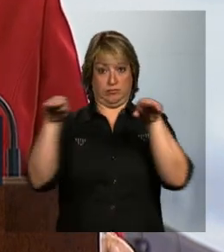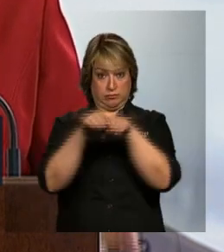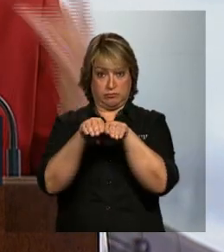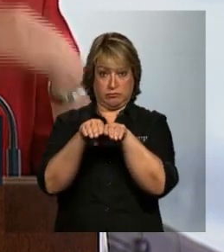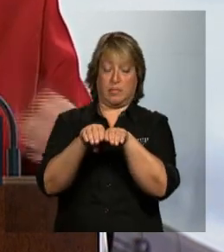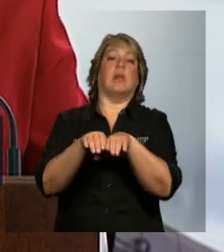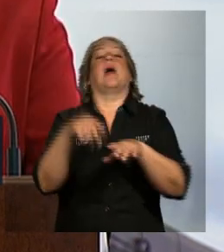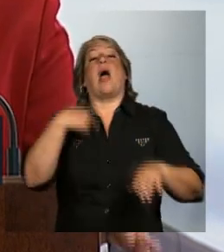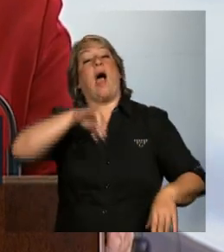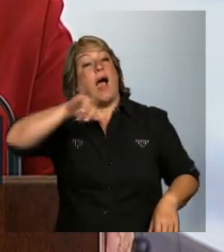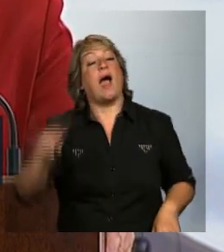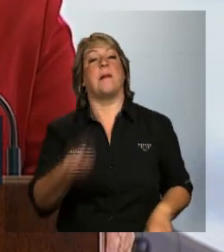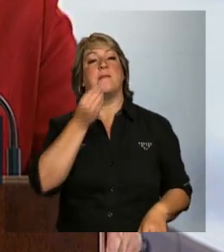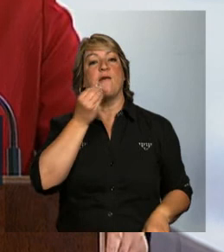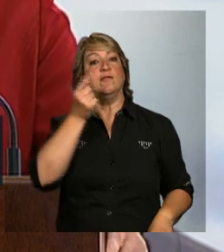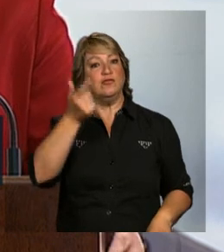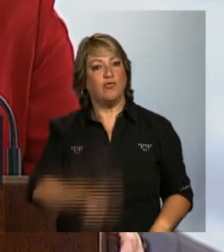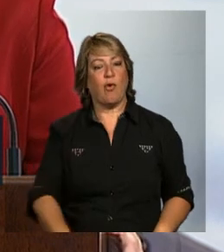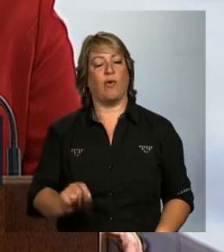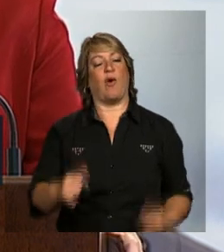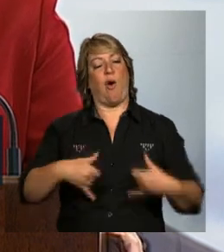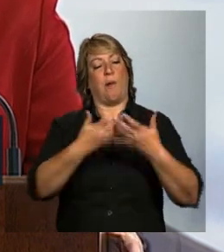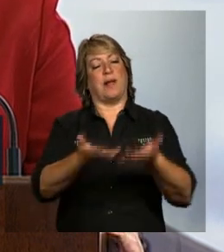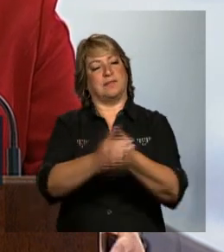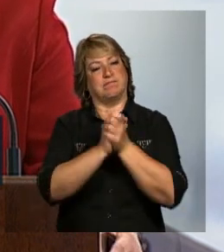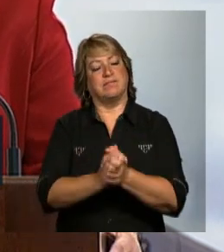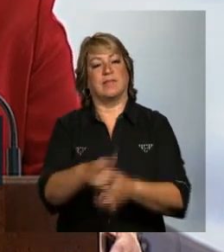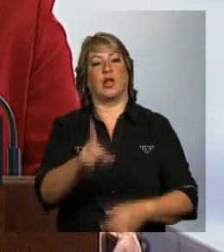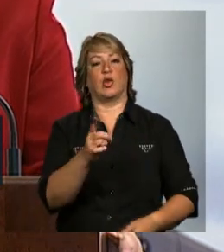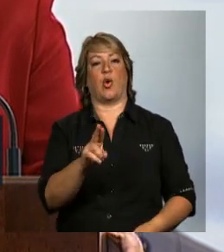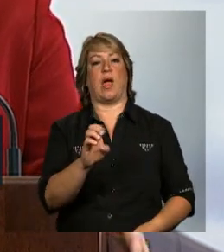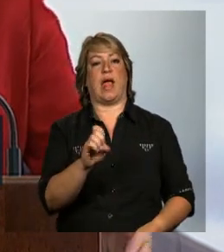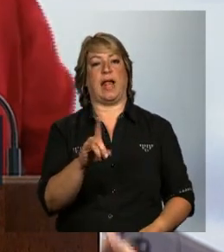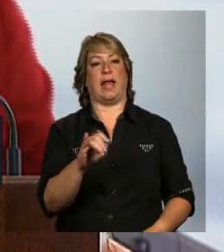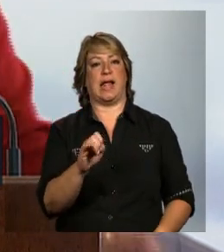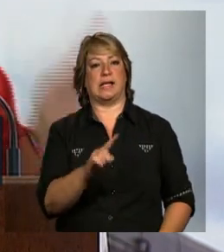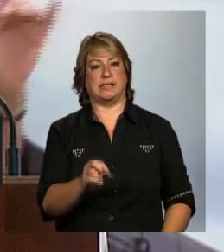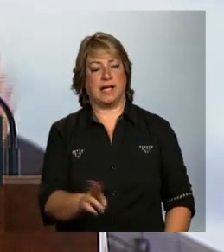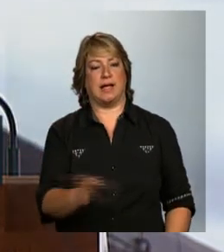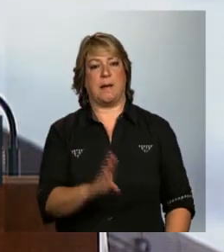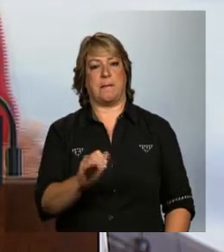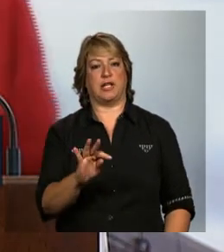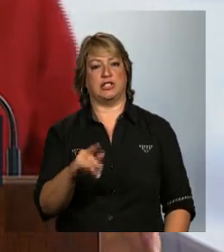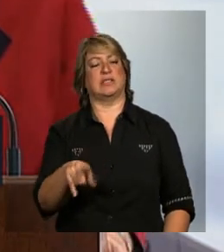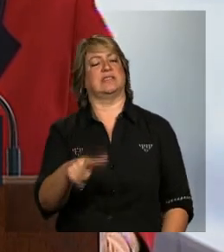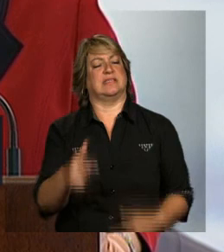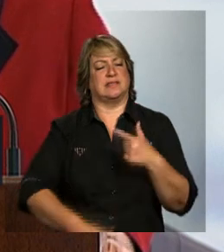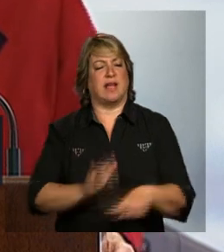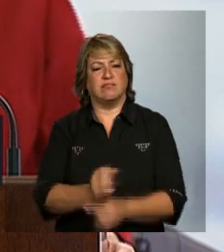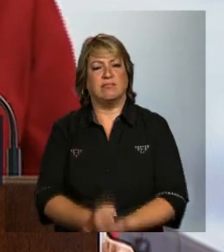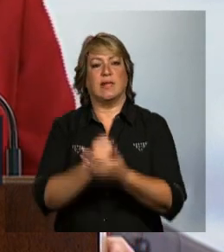eu aproveito para mais uma vez homenagear o Dr Eliezer Batista defensor incansável